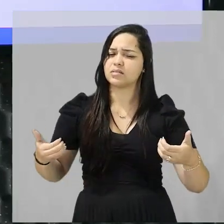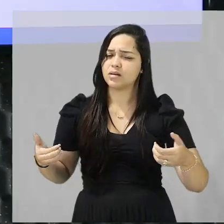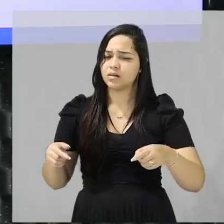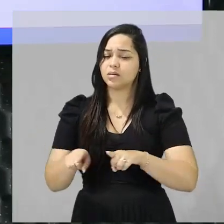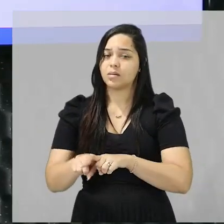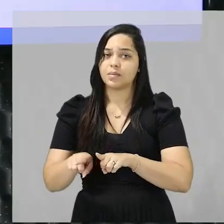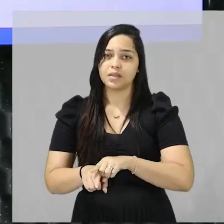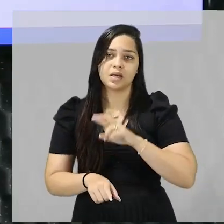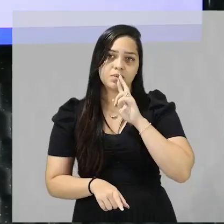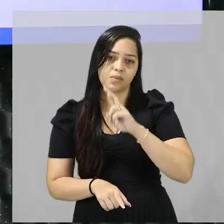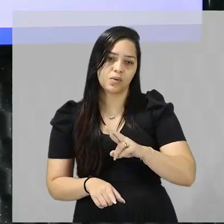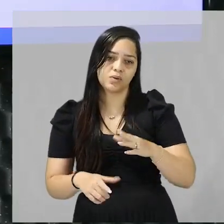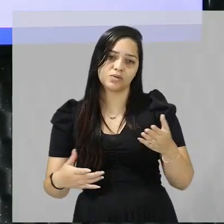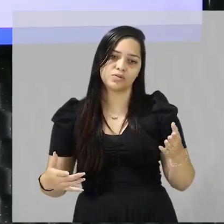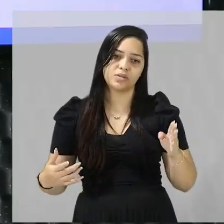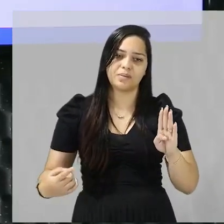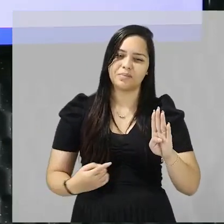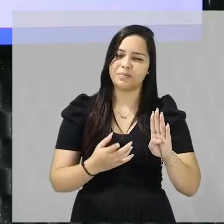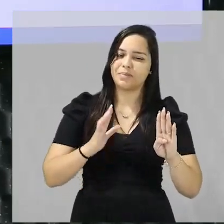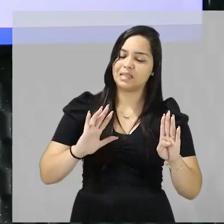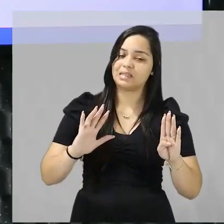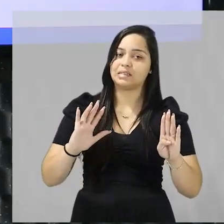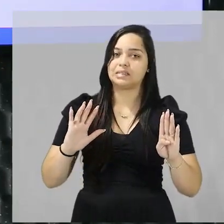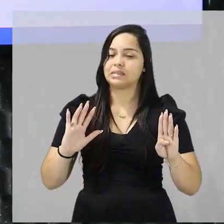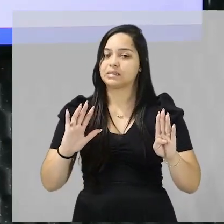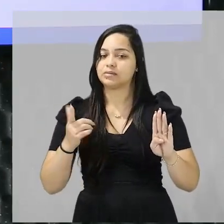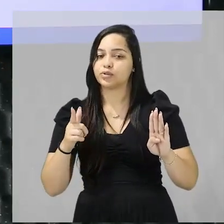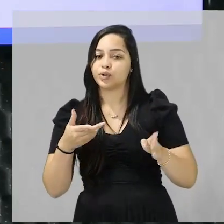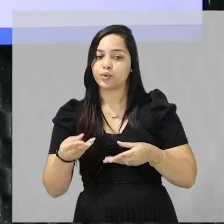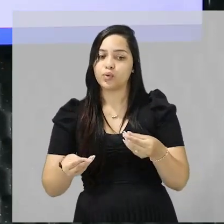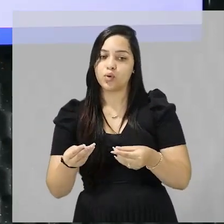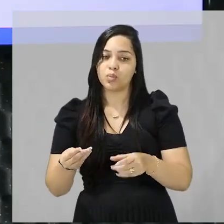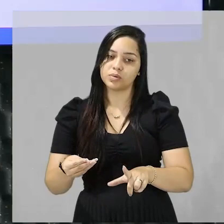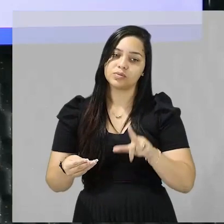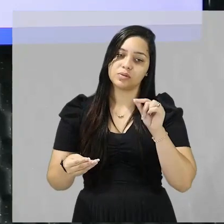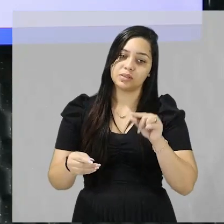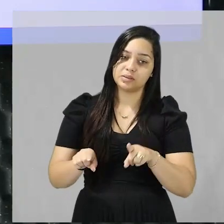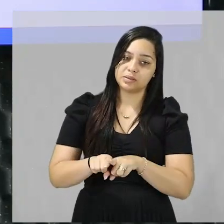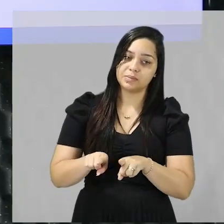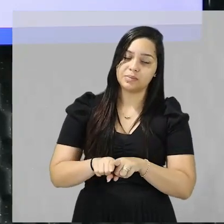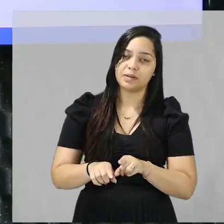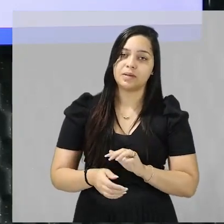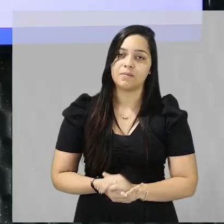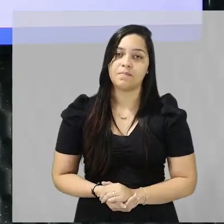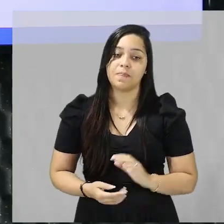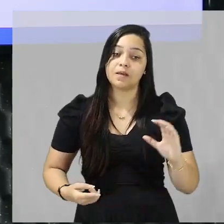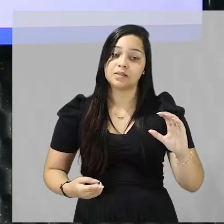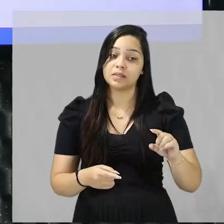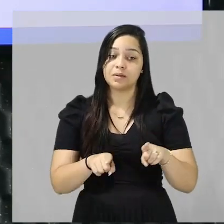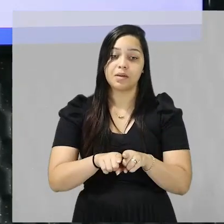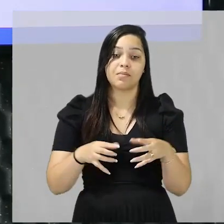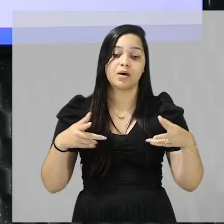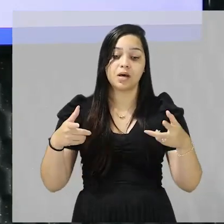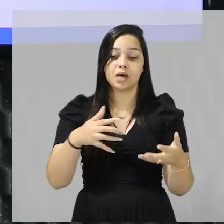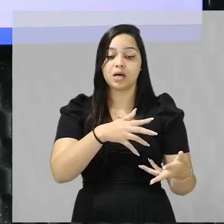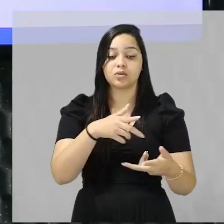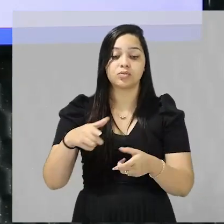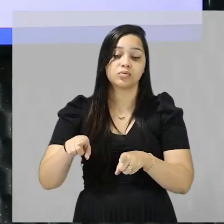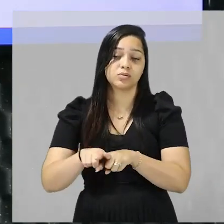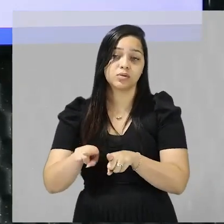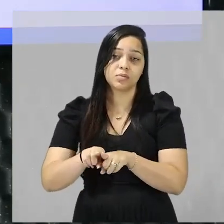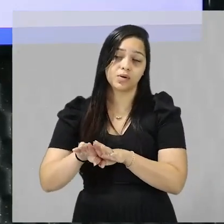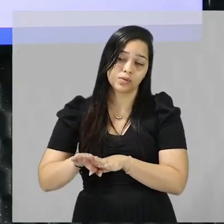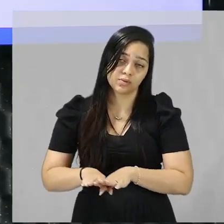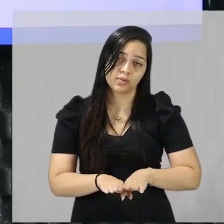O liberalismo forçaria já a barra. A meritocracia também não seria isso. Universalismo, ou seja, para todos, e